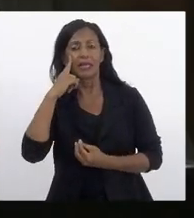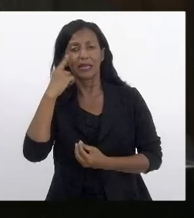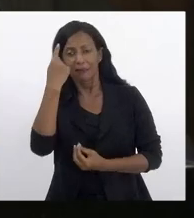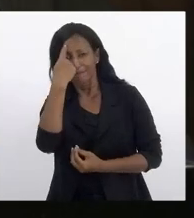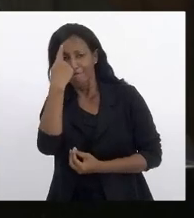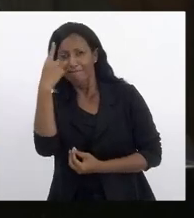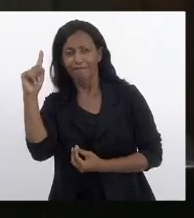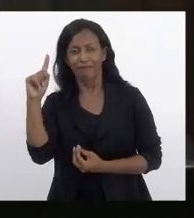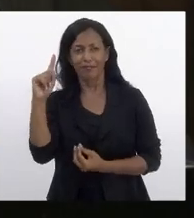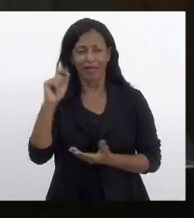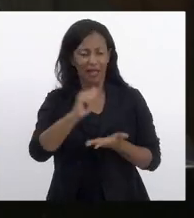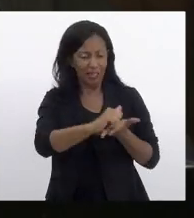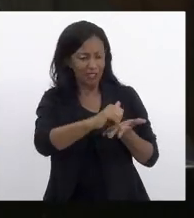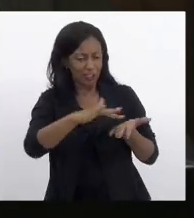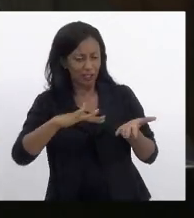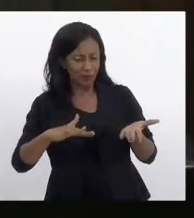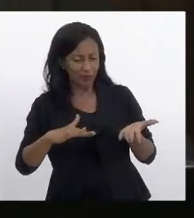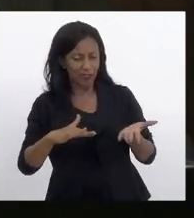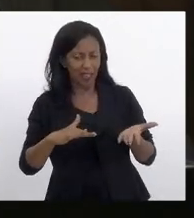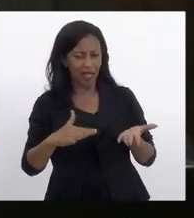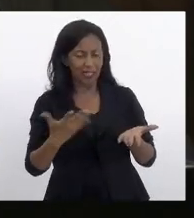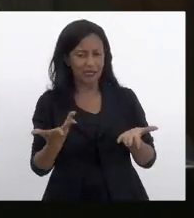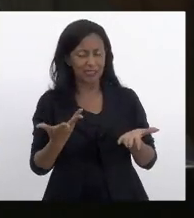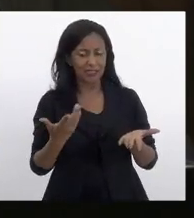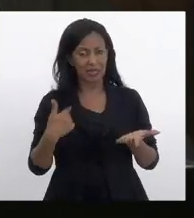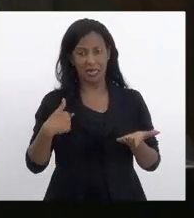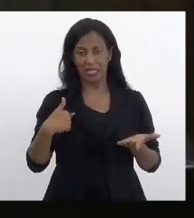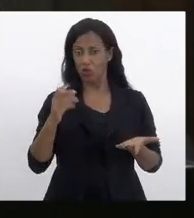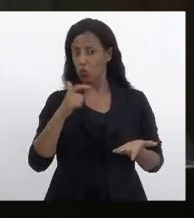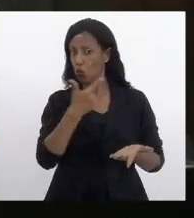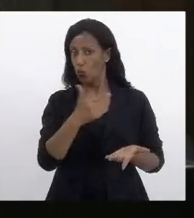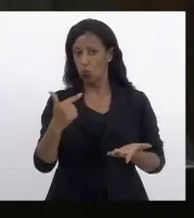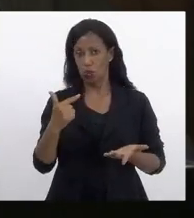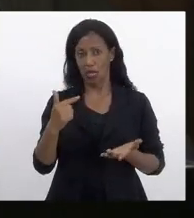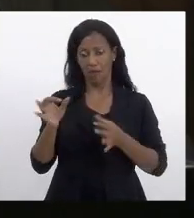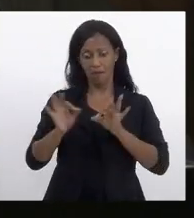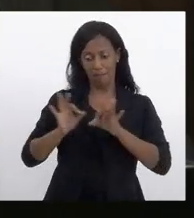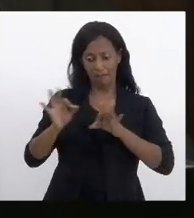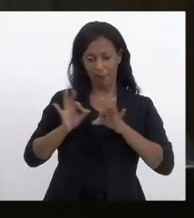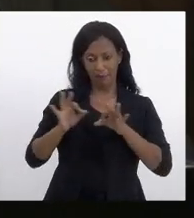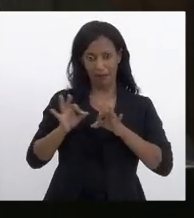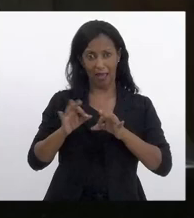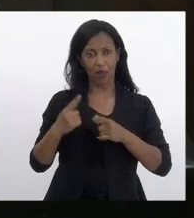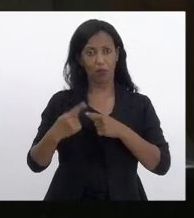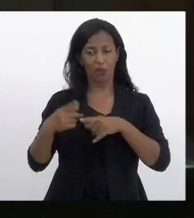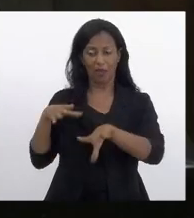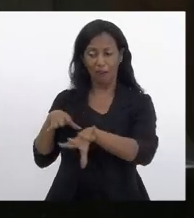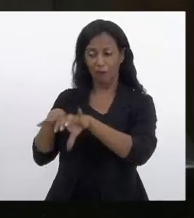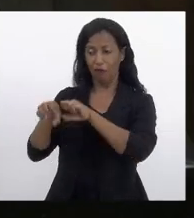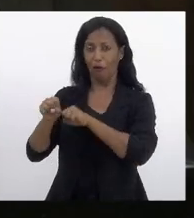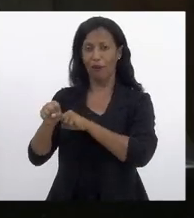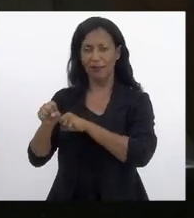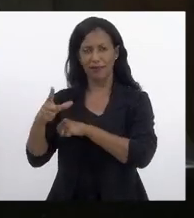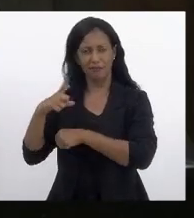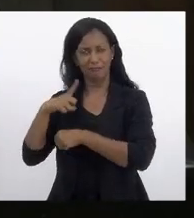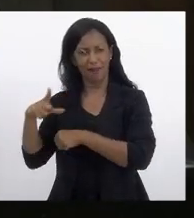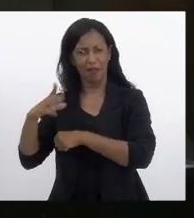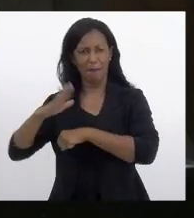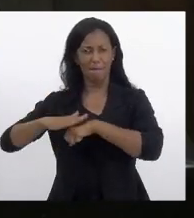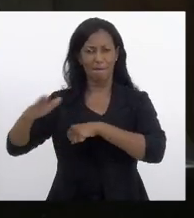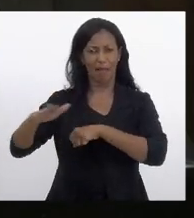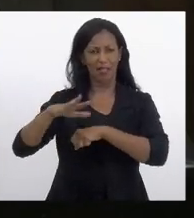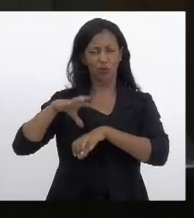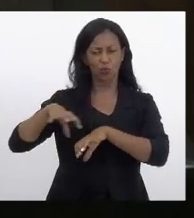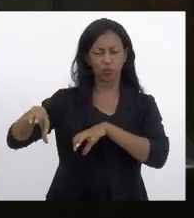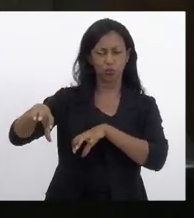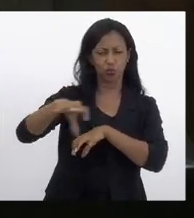docente de uma forma, deputado Luiz Paulo, para a qual não foram preparados, que as licenciaturas que formam professores nas mais diversas